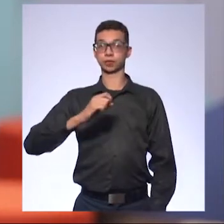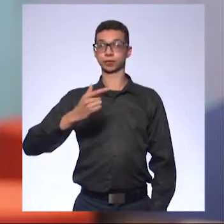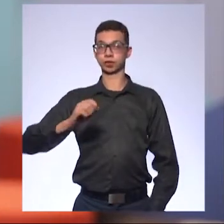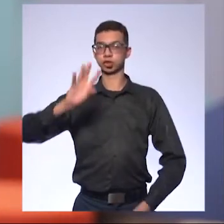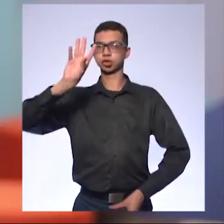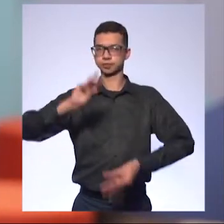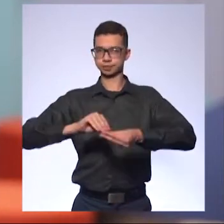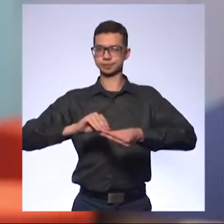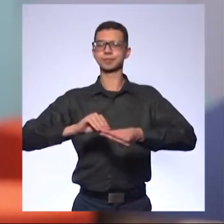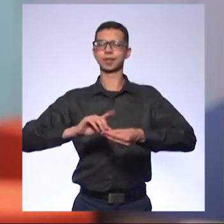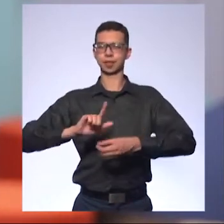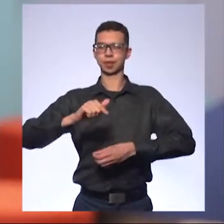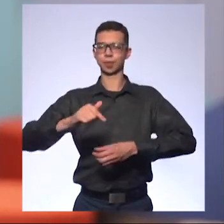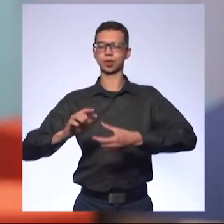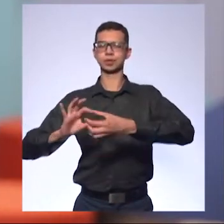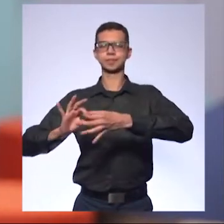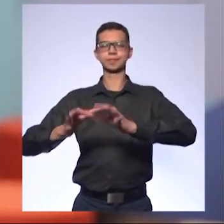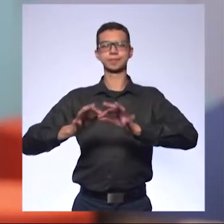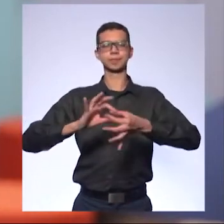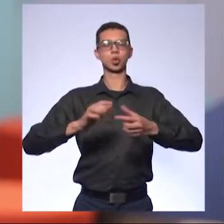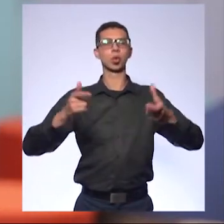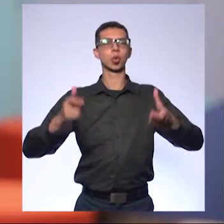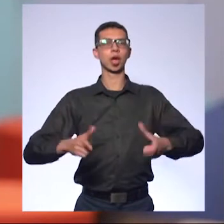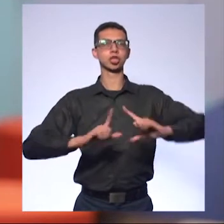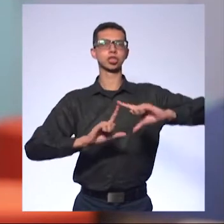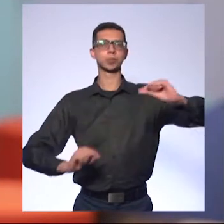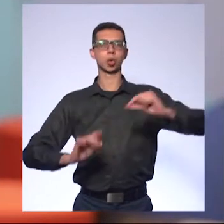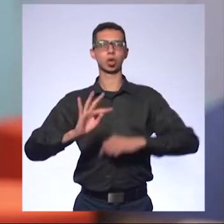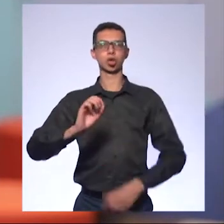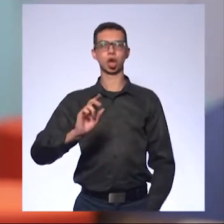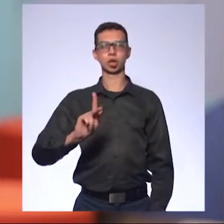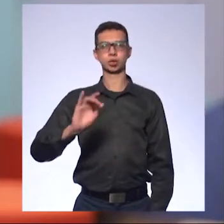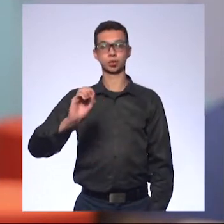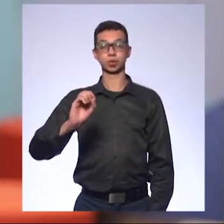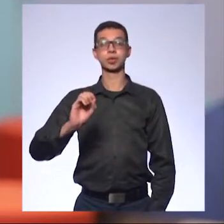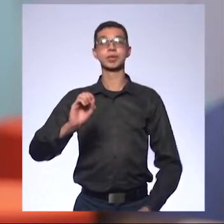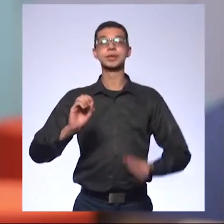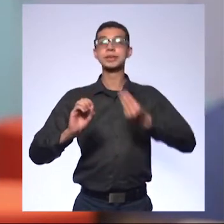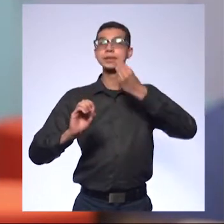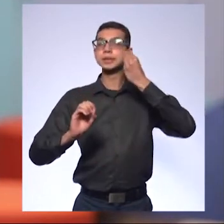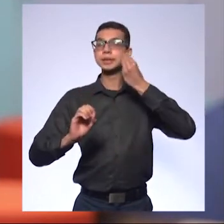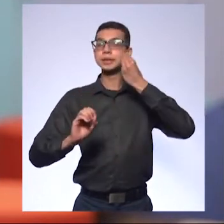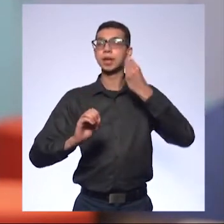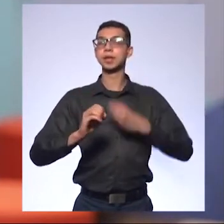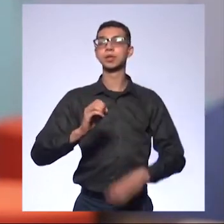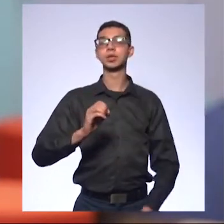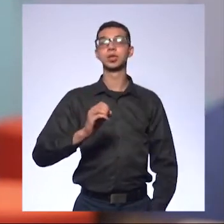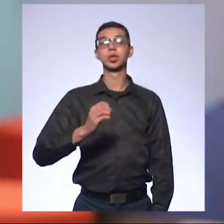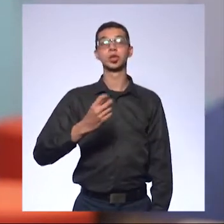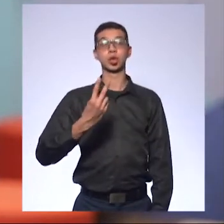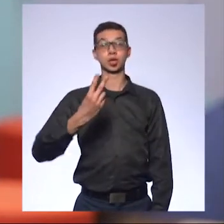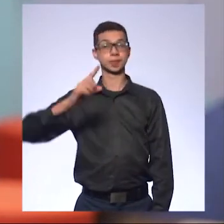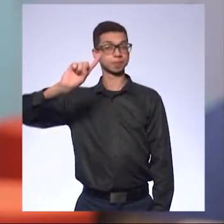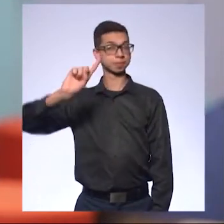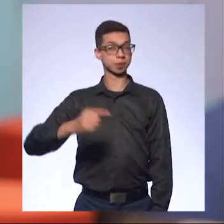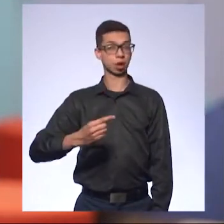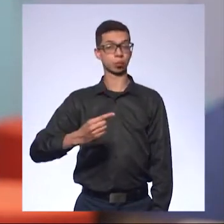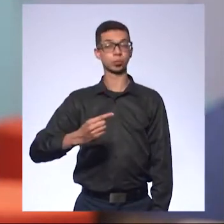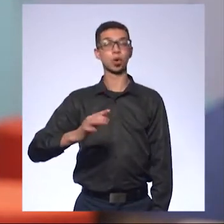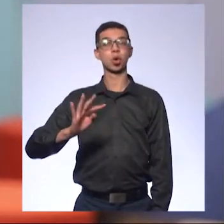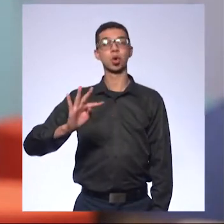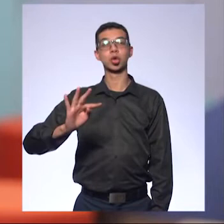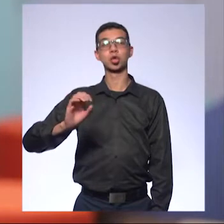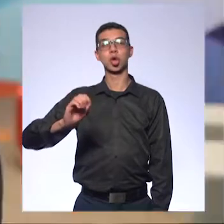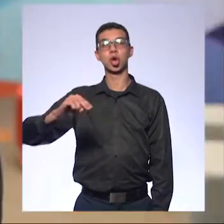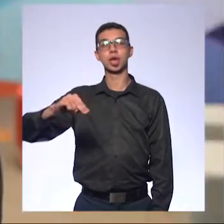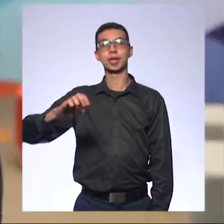Olimpíadas de Tóquio. E a nossa perspectiva é ter mais de 2 milhões de toneladas de redução em virtude dos projetos que foram aplicados lá no